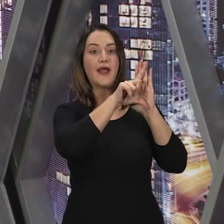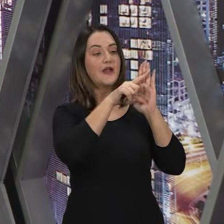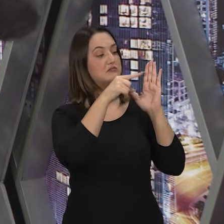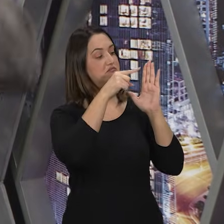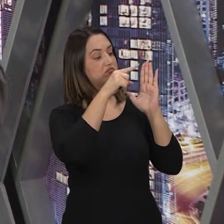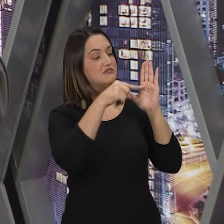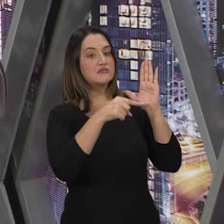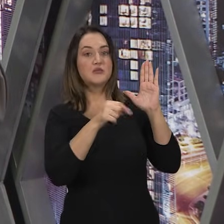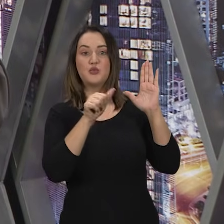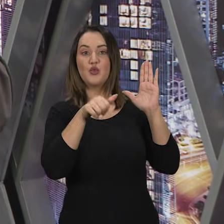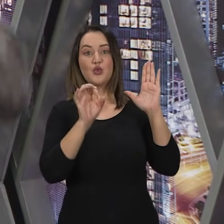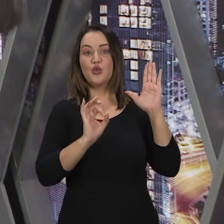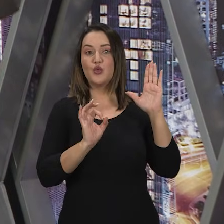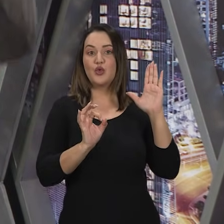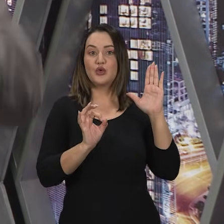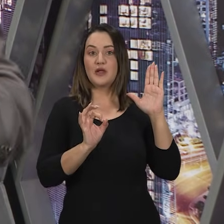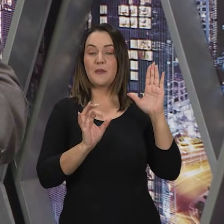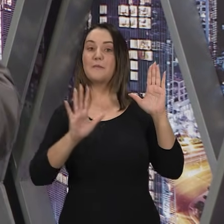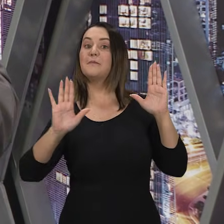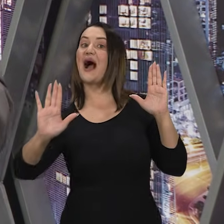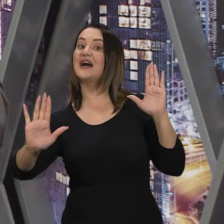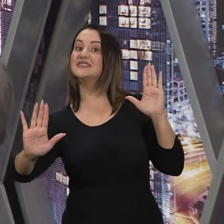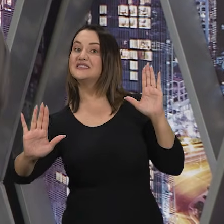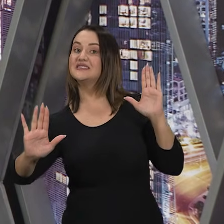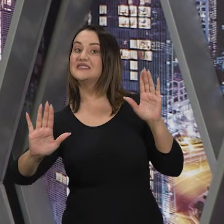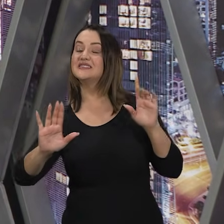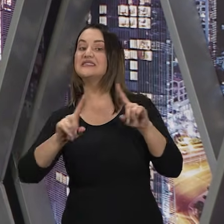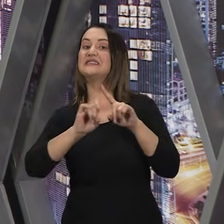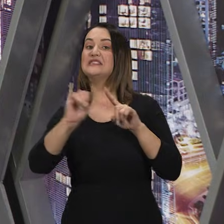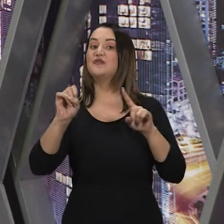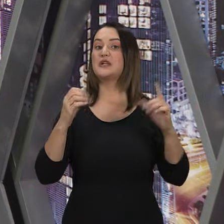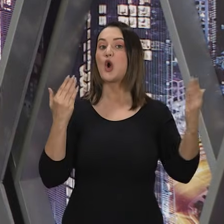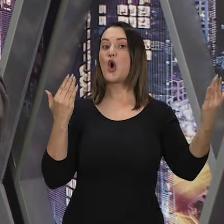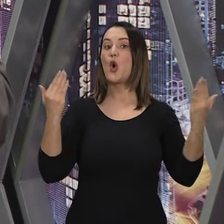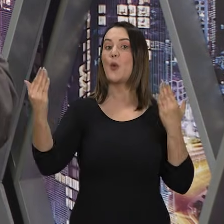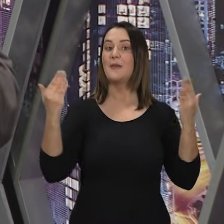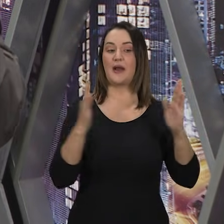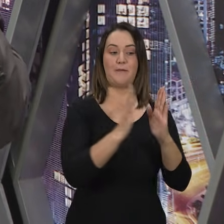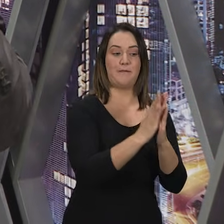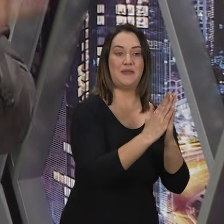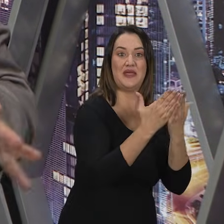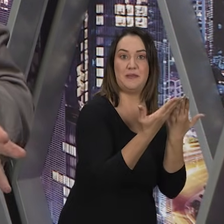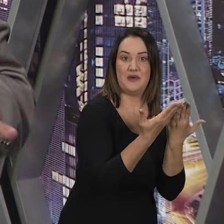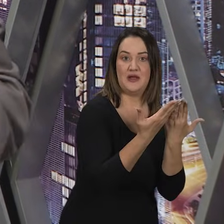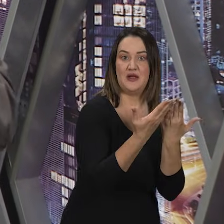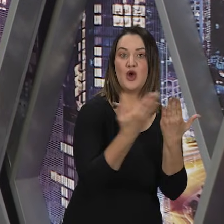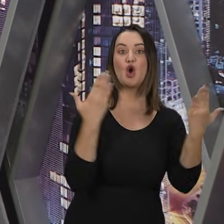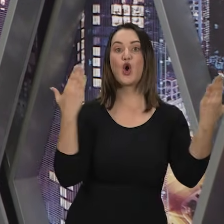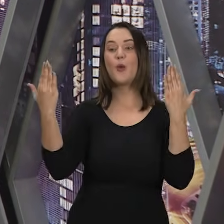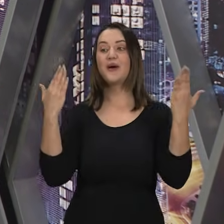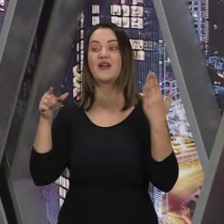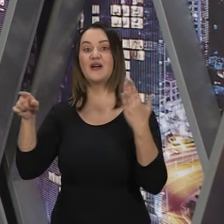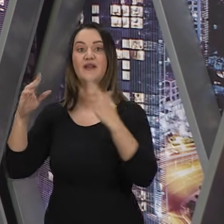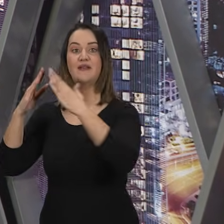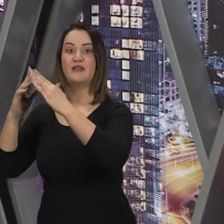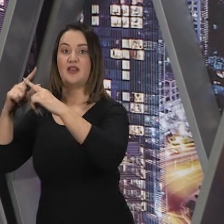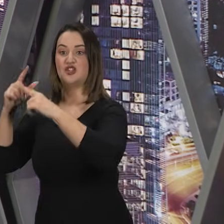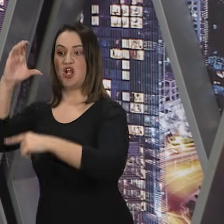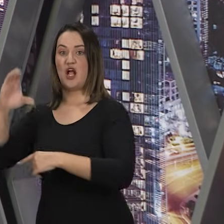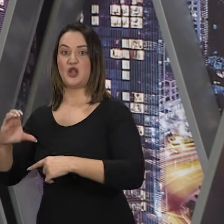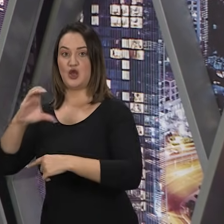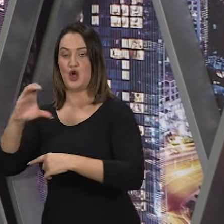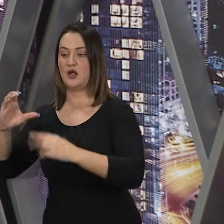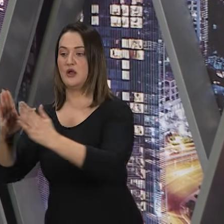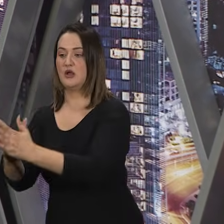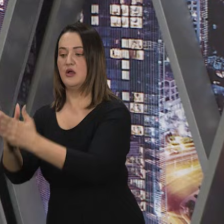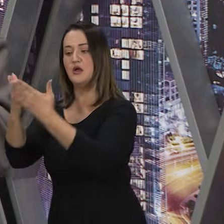Deus, ela continua intacta, ela continua perfeita. Porém, se você comparar o que está na Bíblia com o catecismo